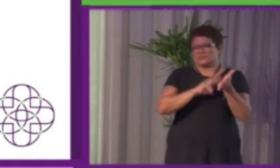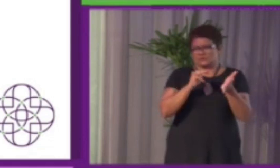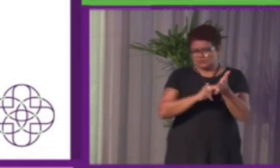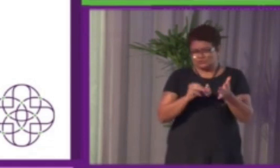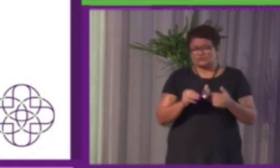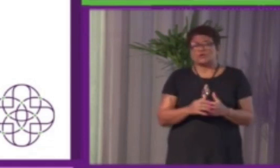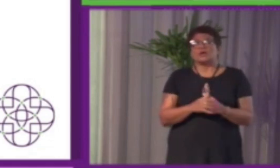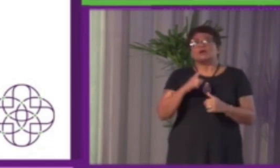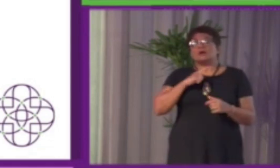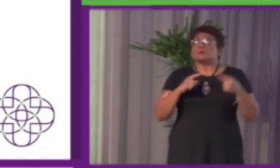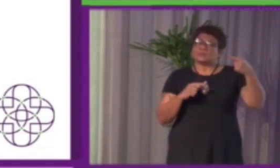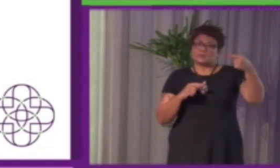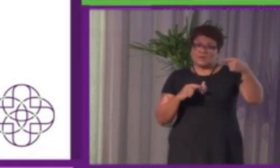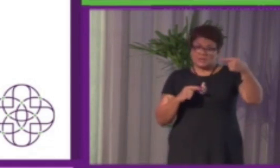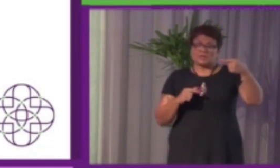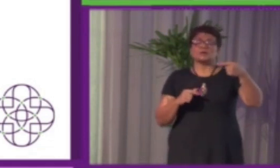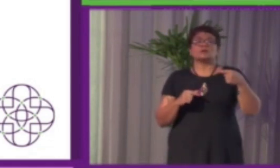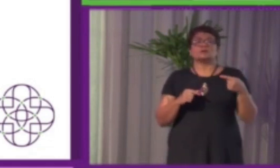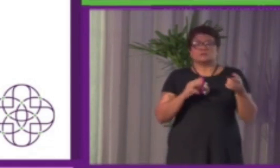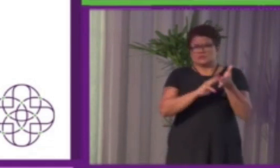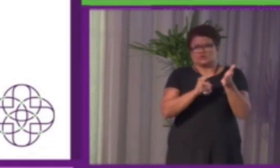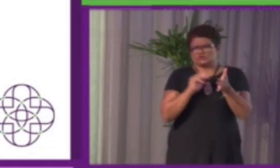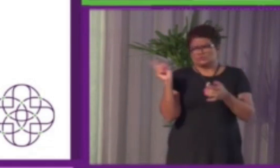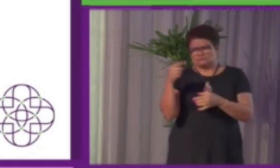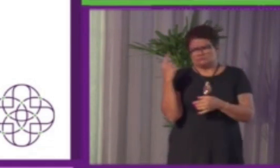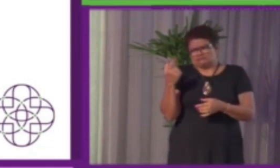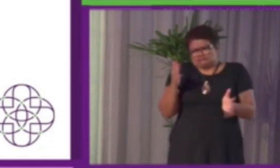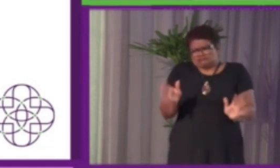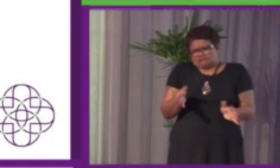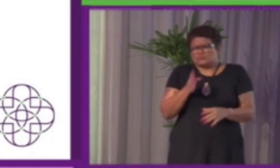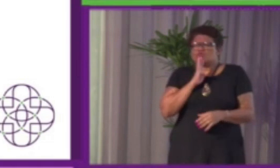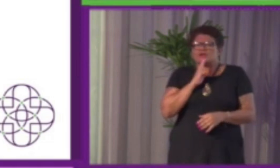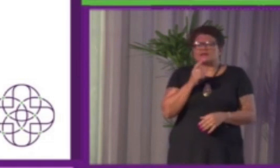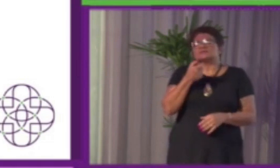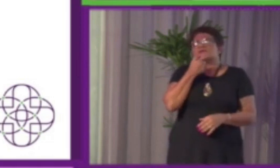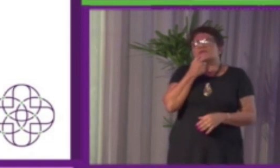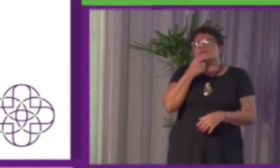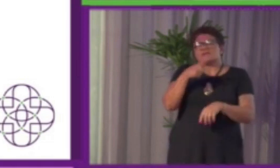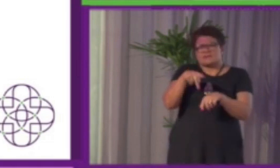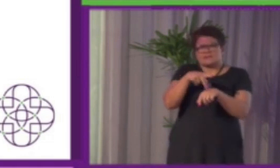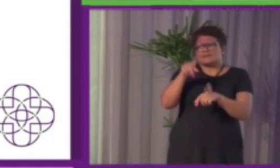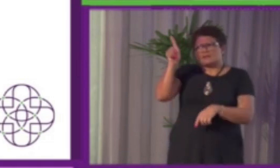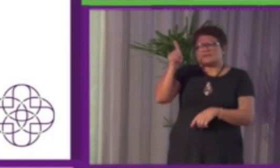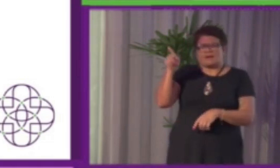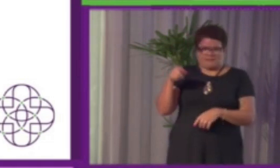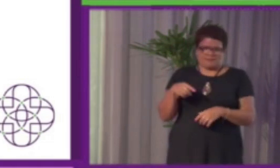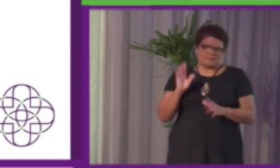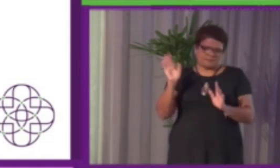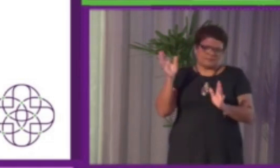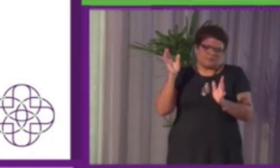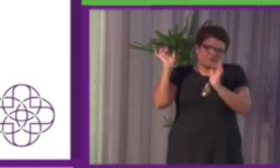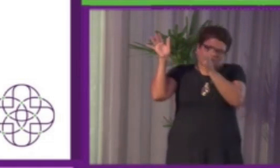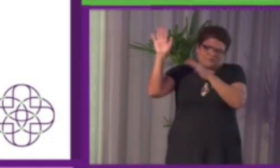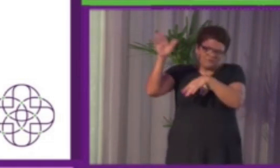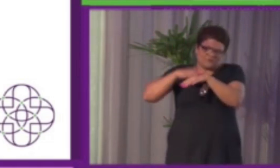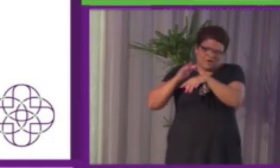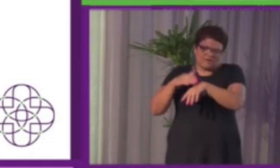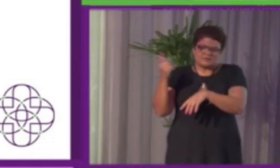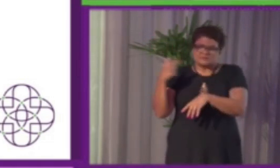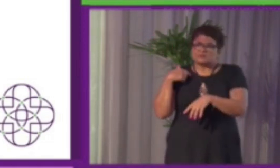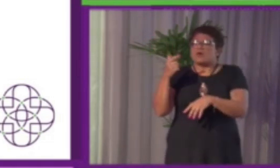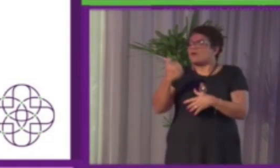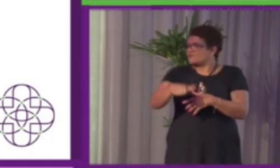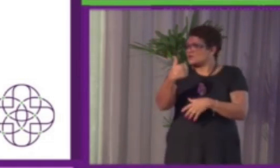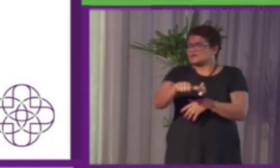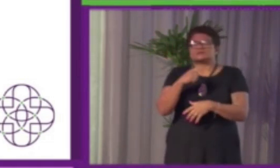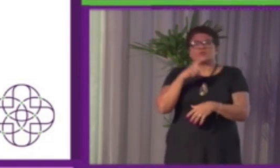utilizada conhecido por todos, NICE, né, da Inglaterra, é a metodologia em que se faz, então, uma avaliação histórica das decisões